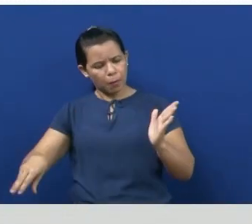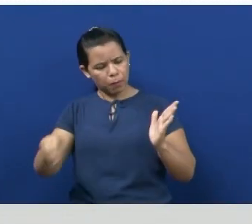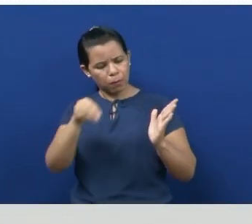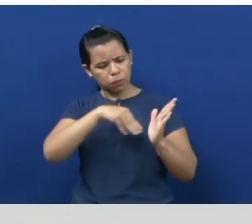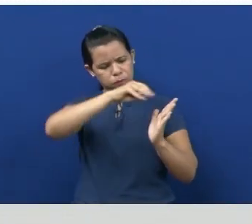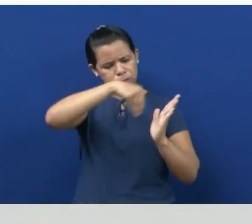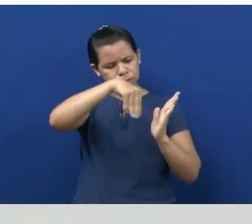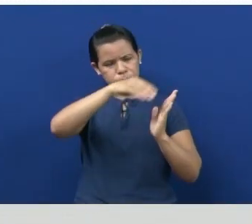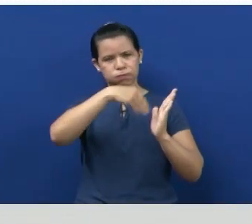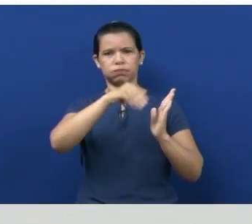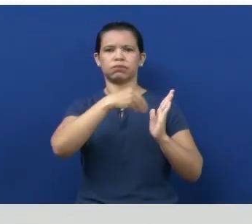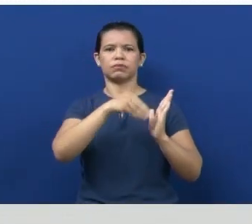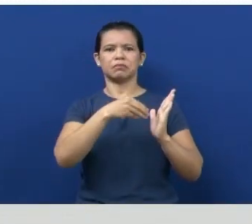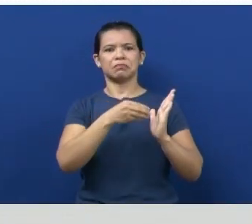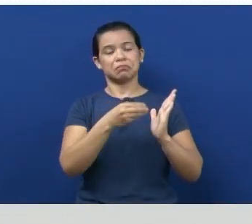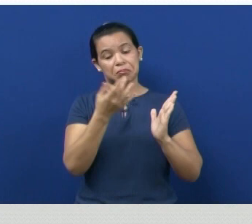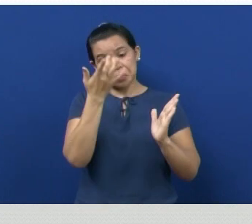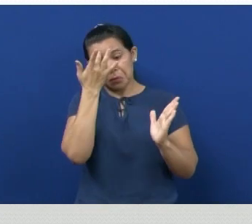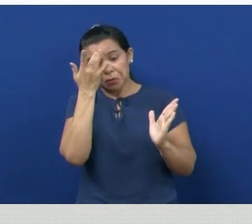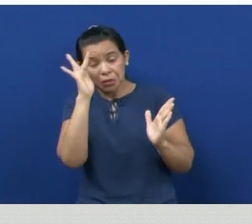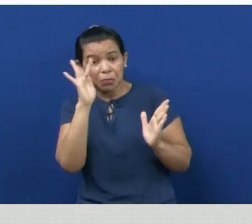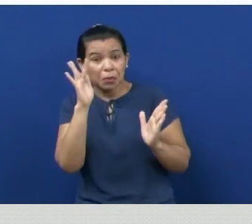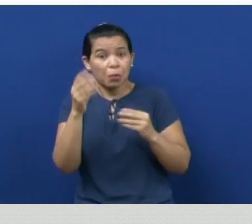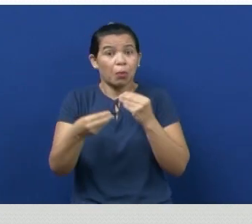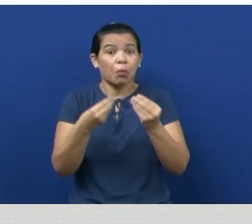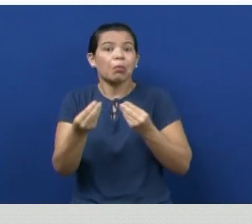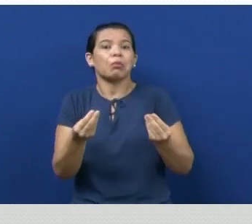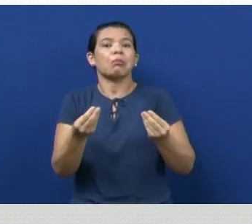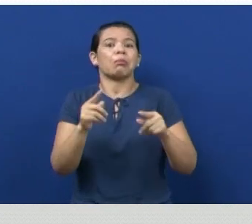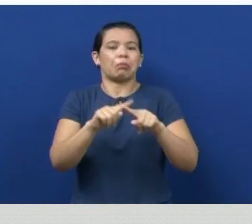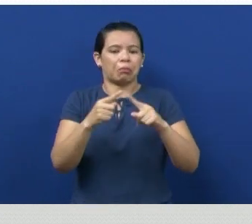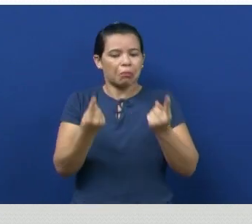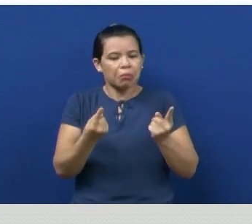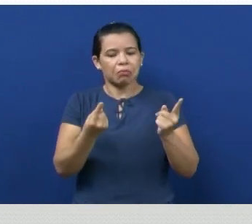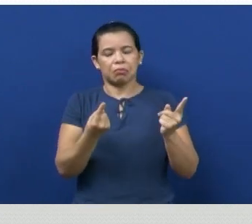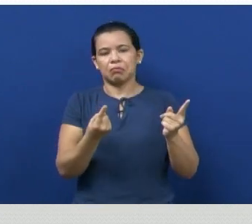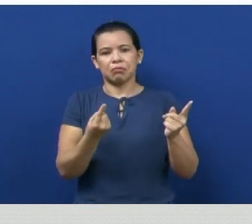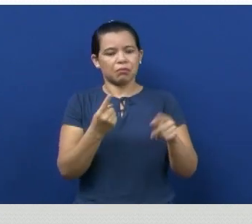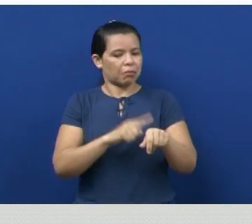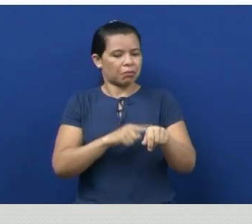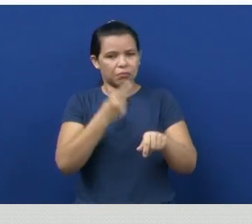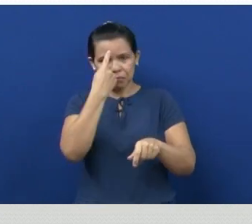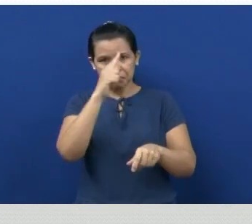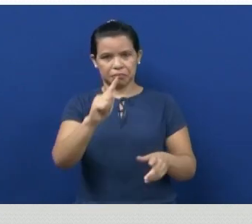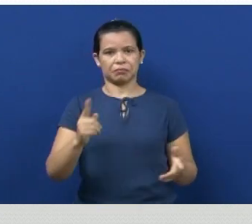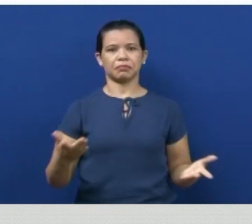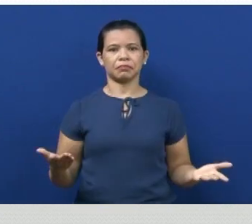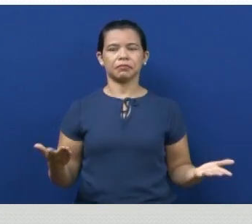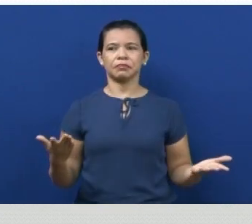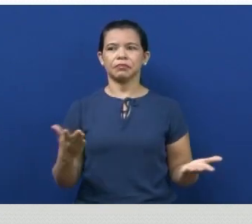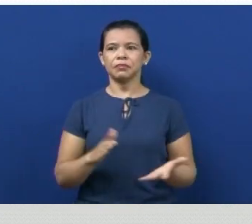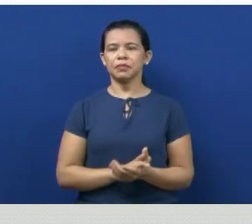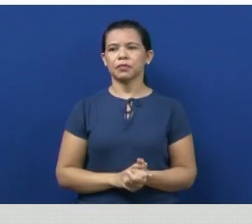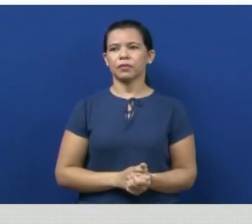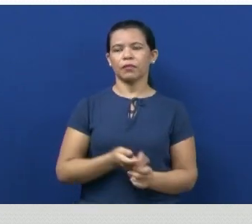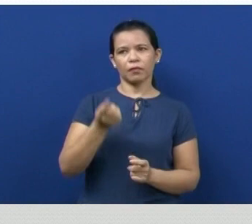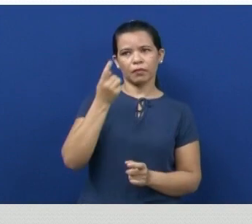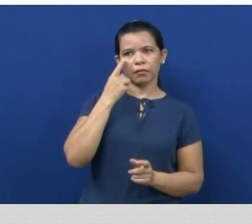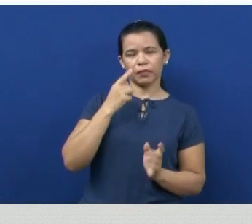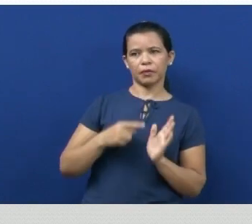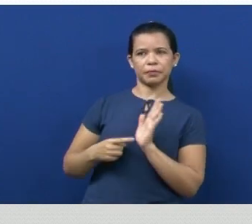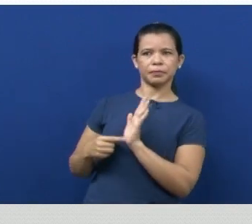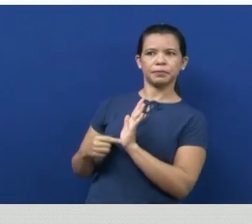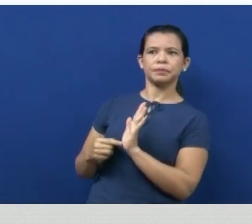o efeito que poderia ser produzido naquele momento. A obra que vocês estão vendo chama-se Impressão Nascer do Sol e